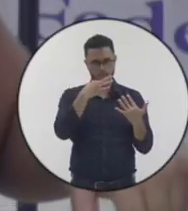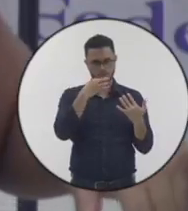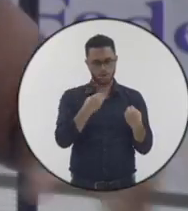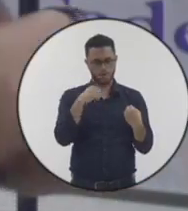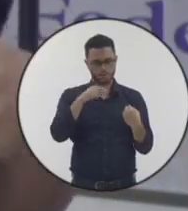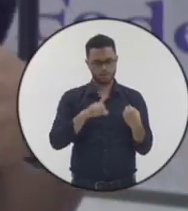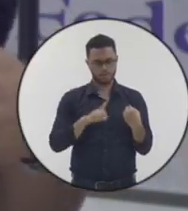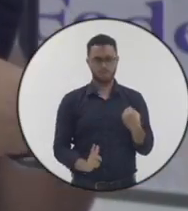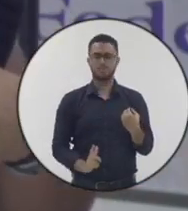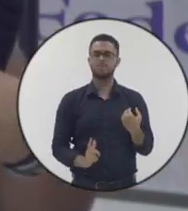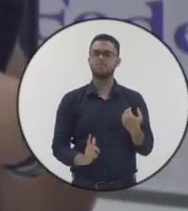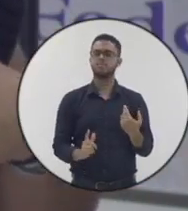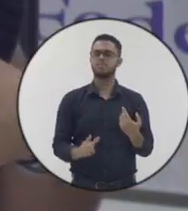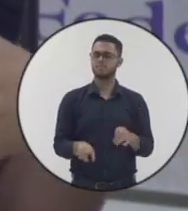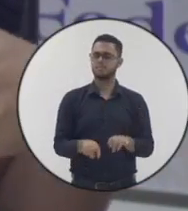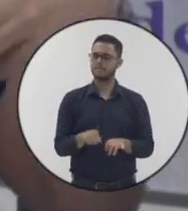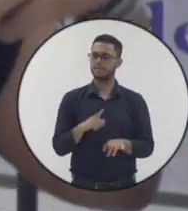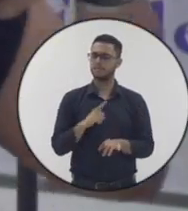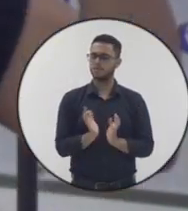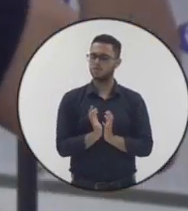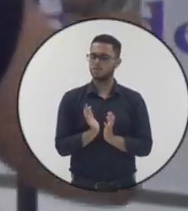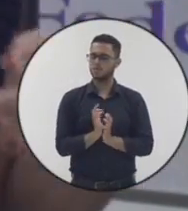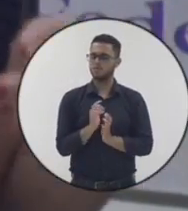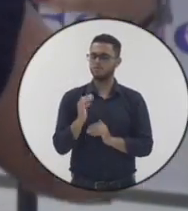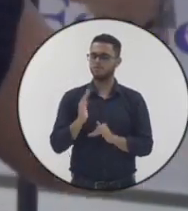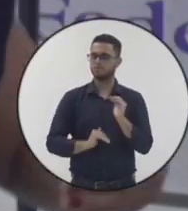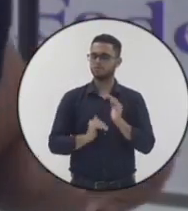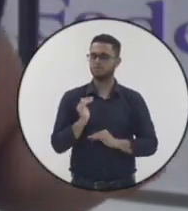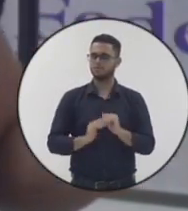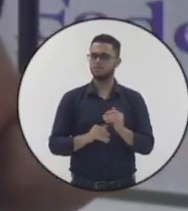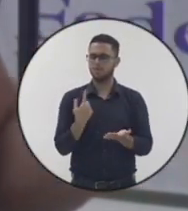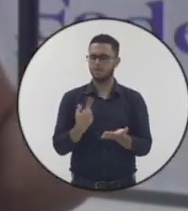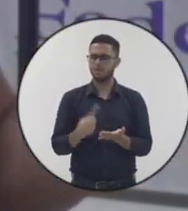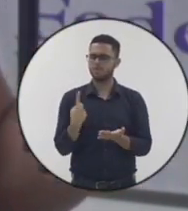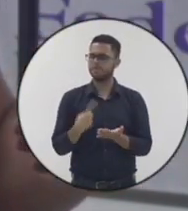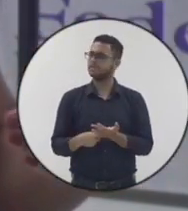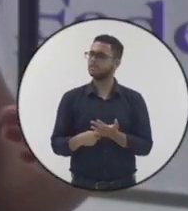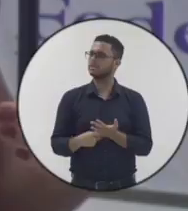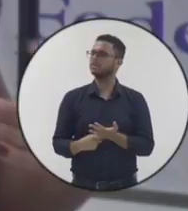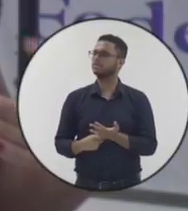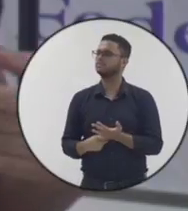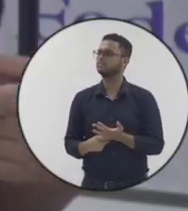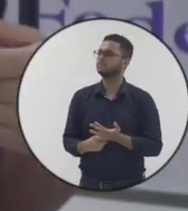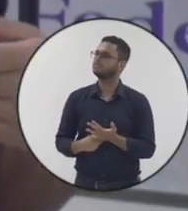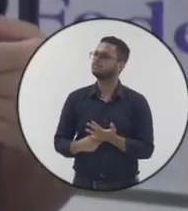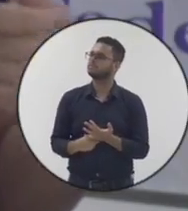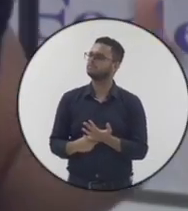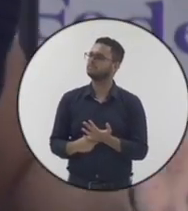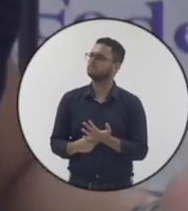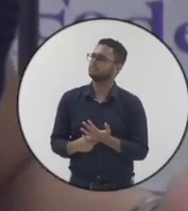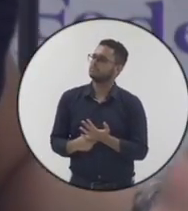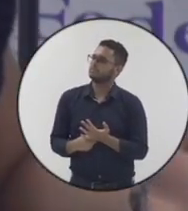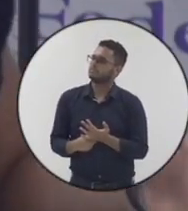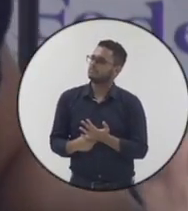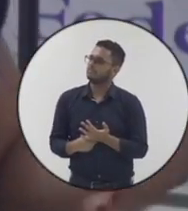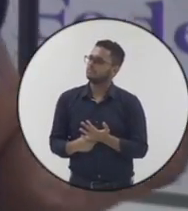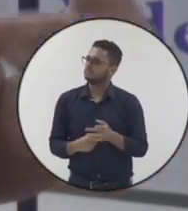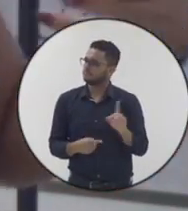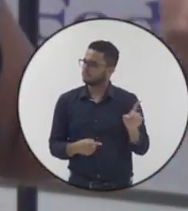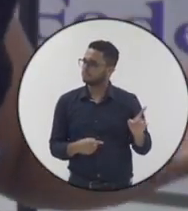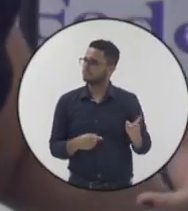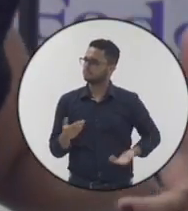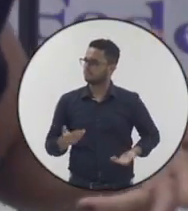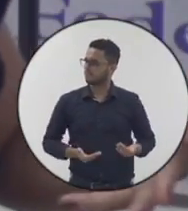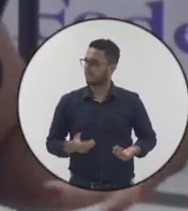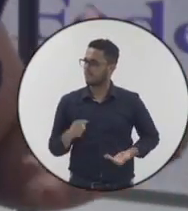serviço funciona. A gente tem uma equipe de profissionais mega comprometidas com esse serviço. A gente